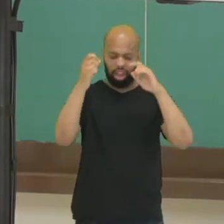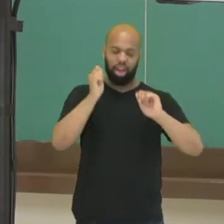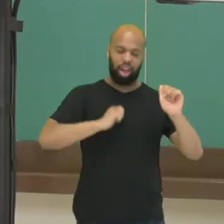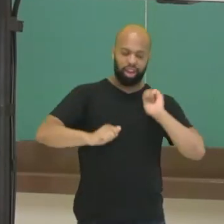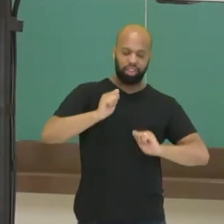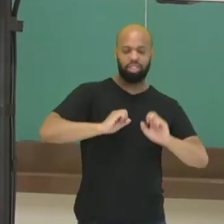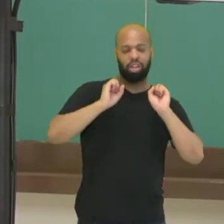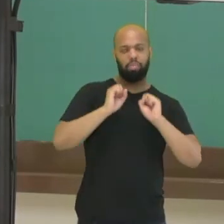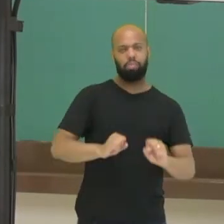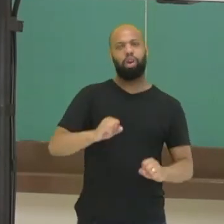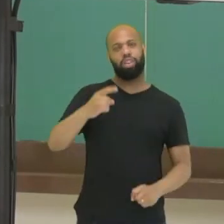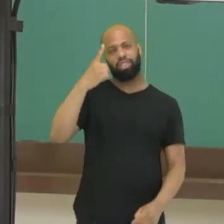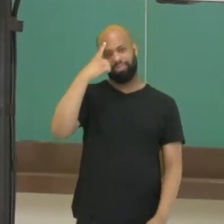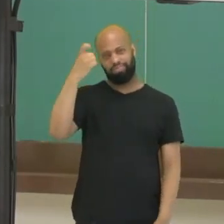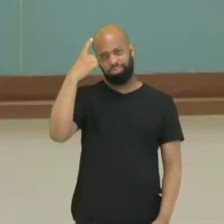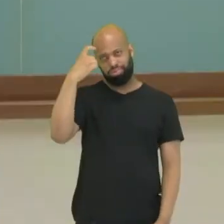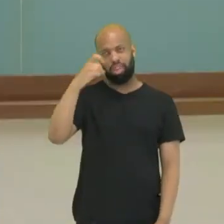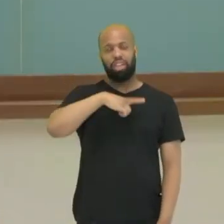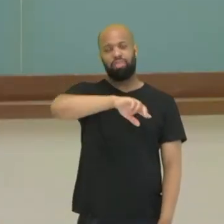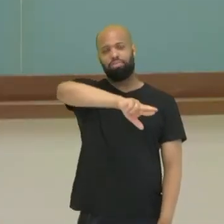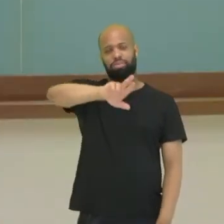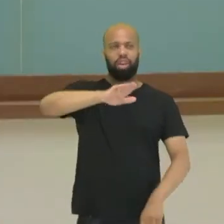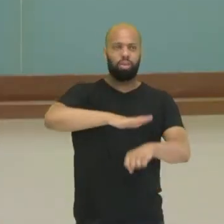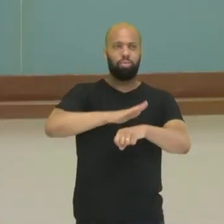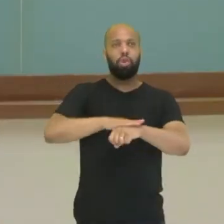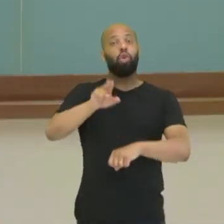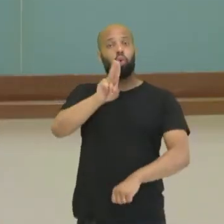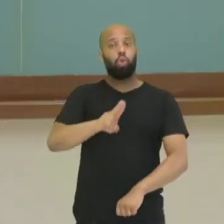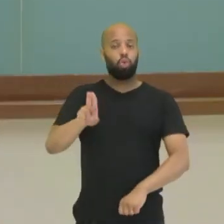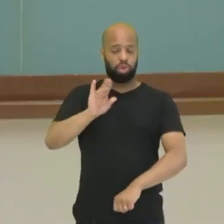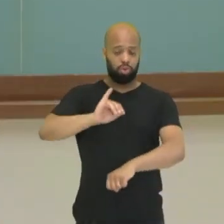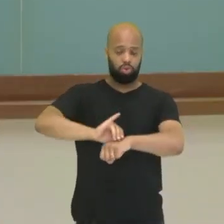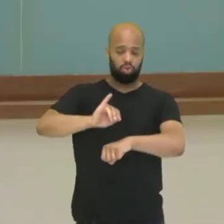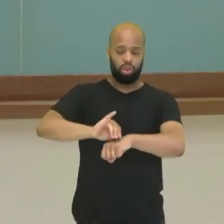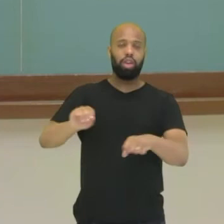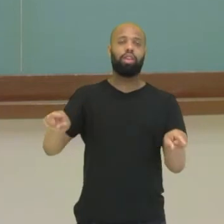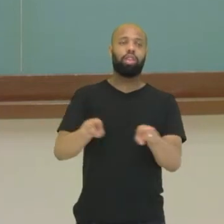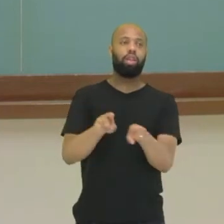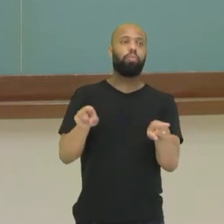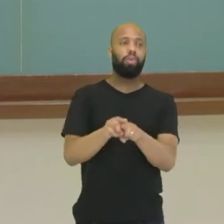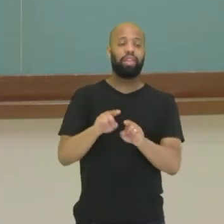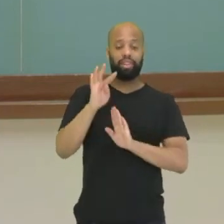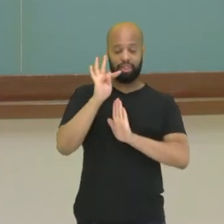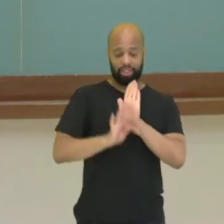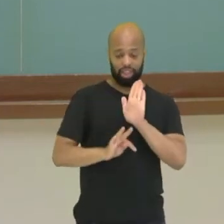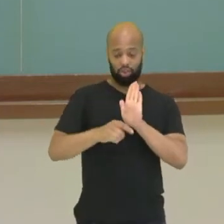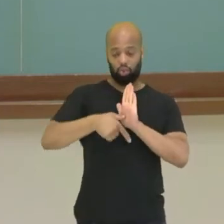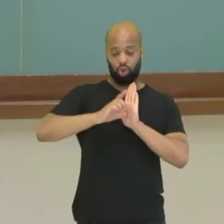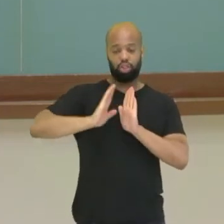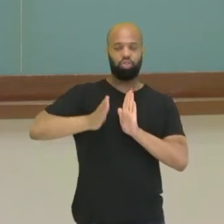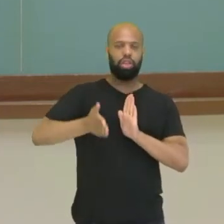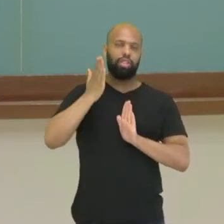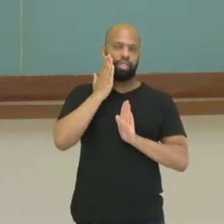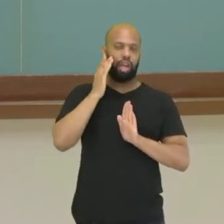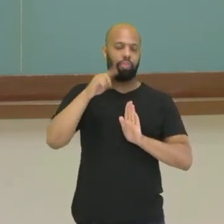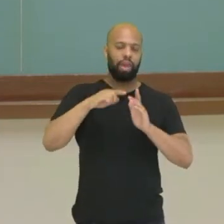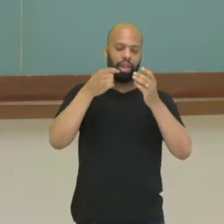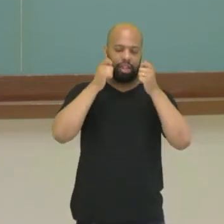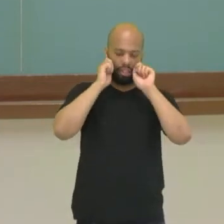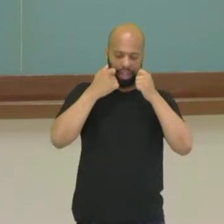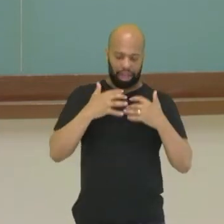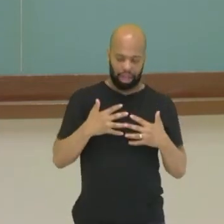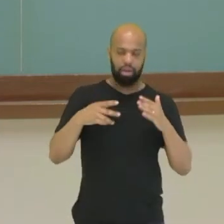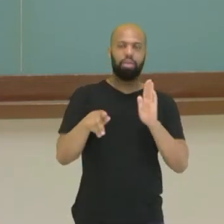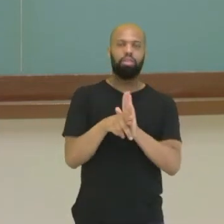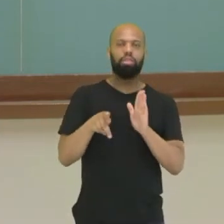improvisar de diversas maneiras, utilizando objetos, né? A partir do texto dramático que a gente falou, que é o texto de